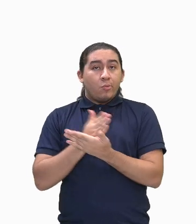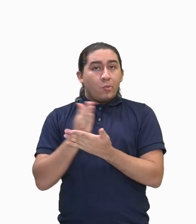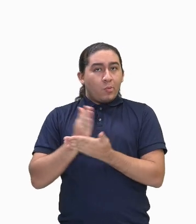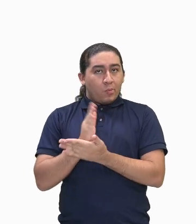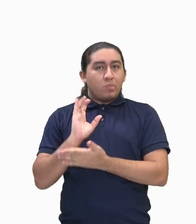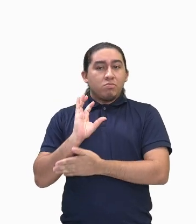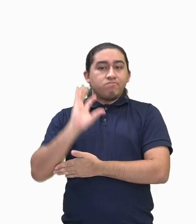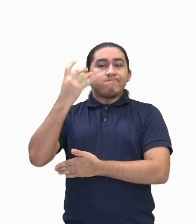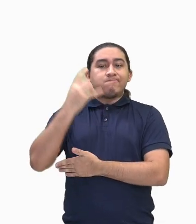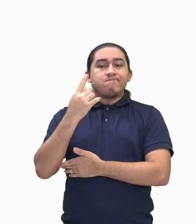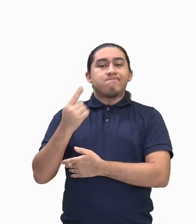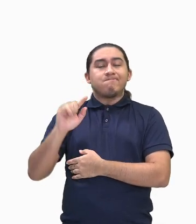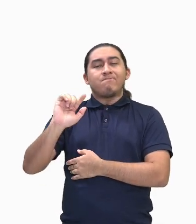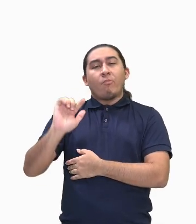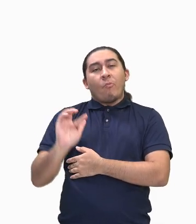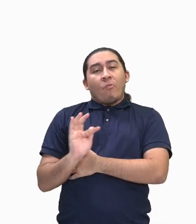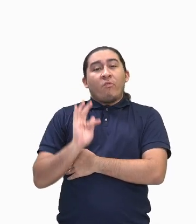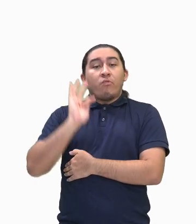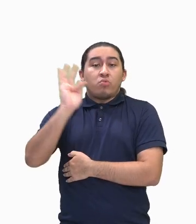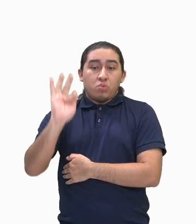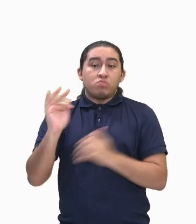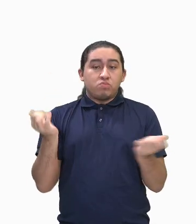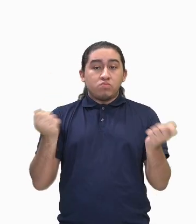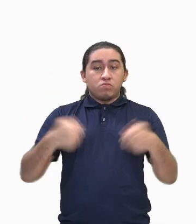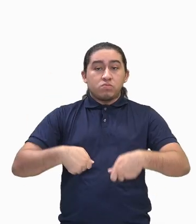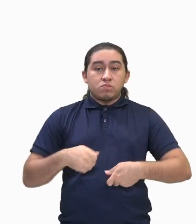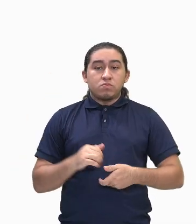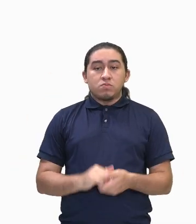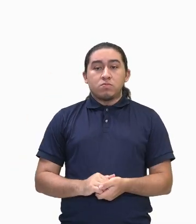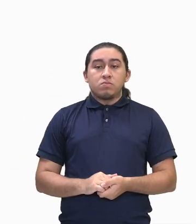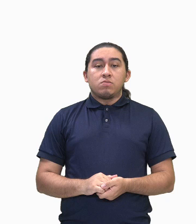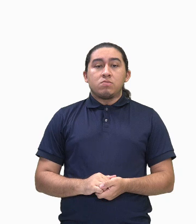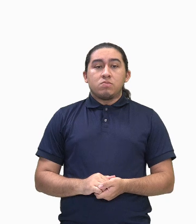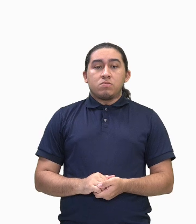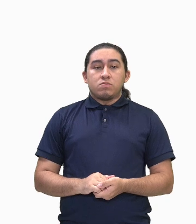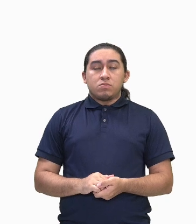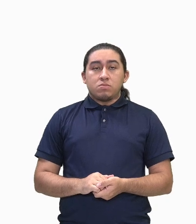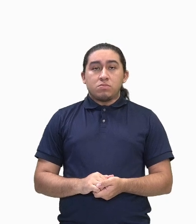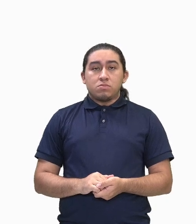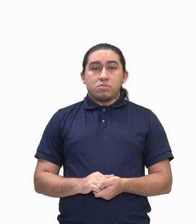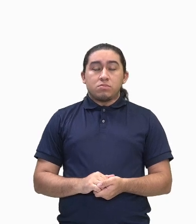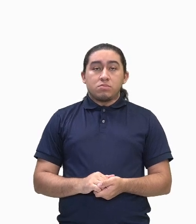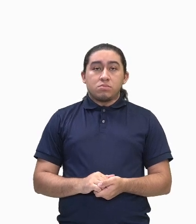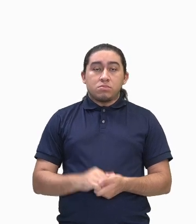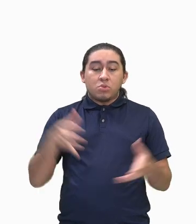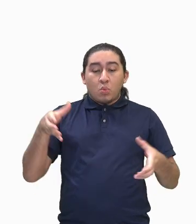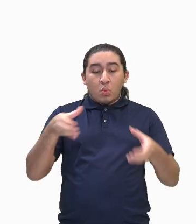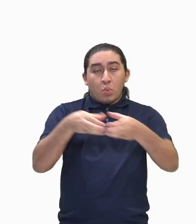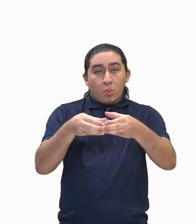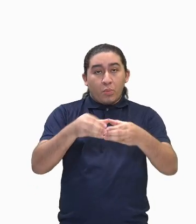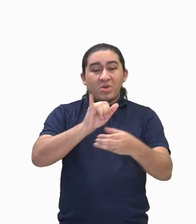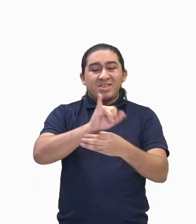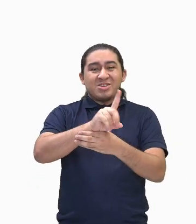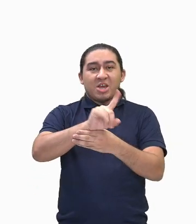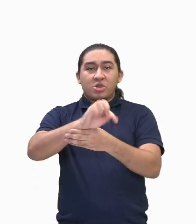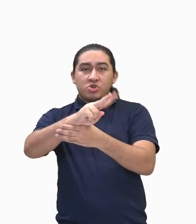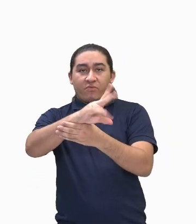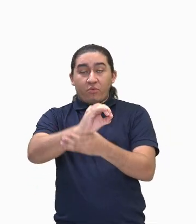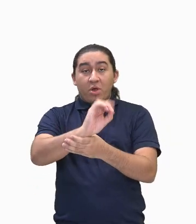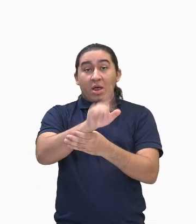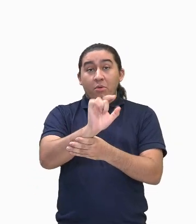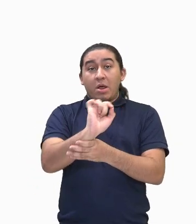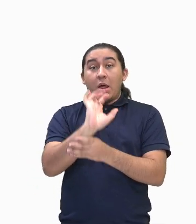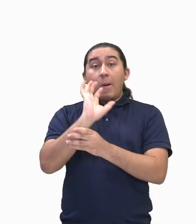se realizar, algo se realizará. No modo indicativo, ele é usado para situações que se